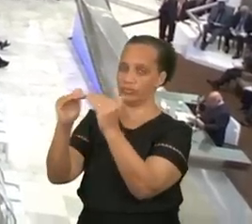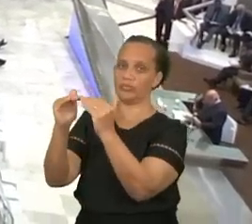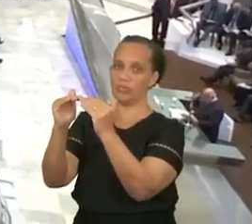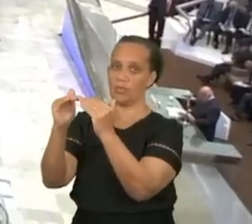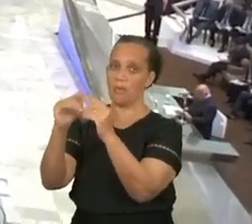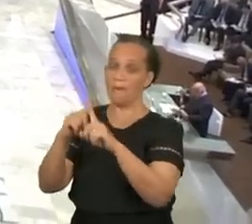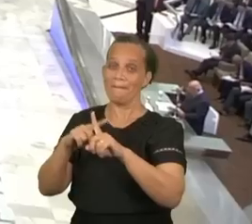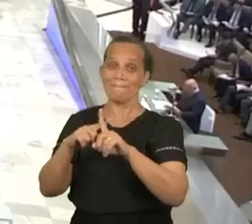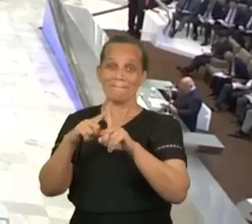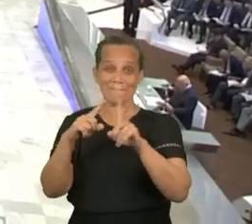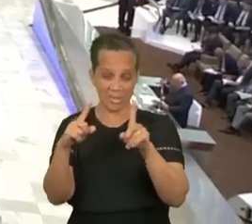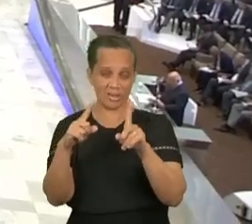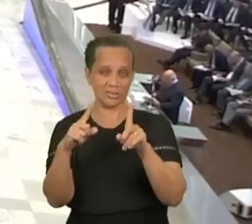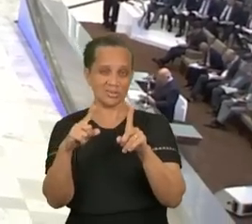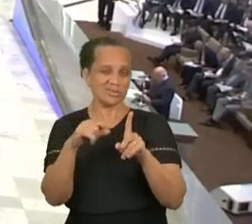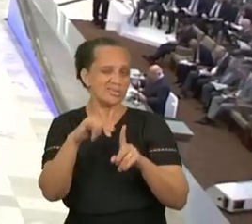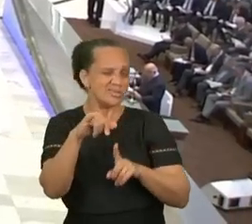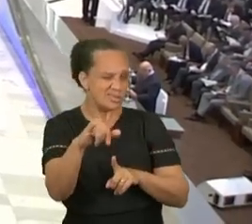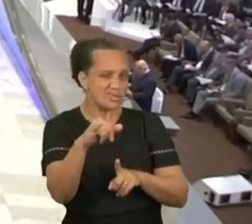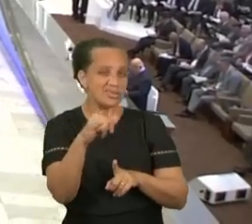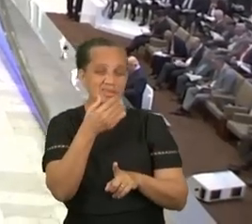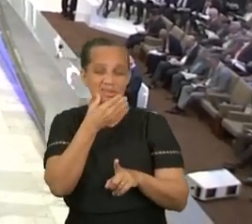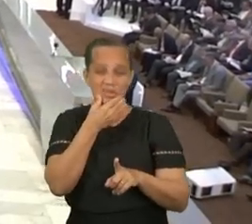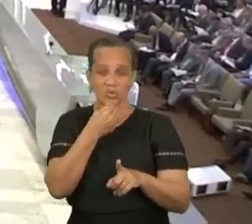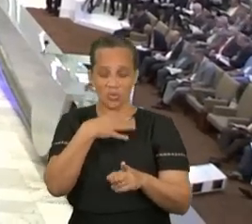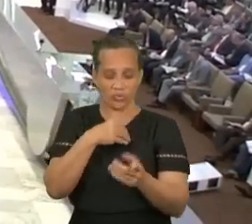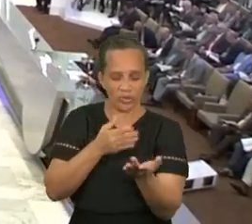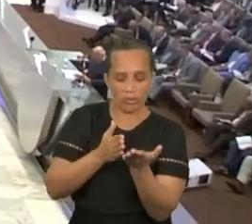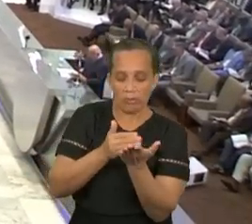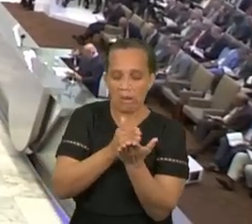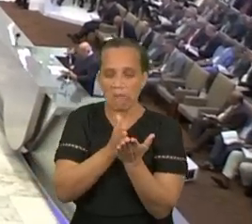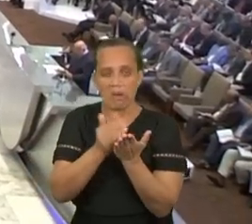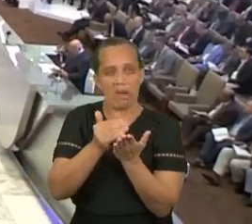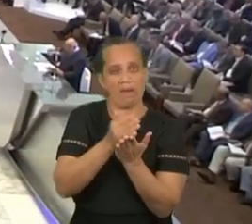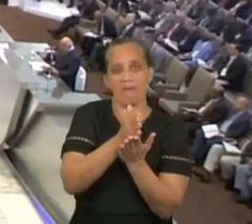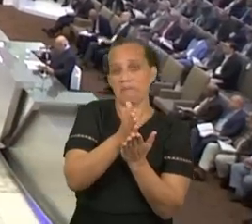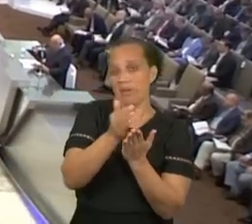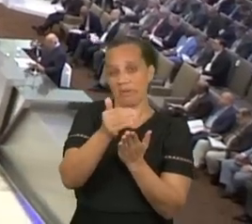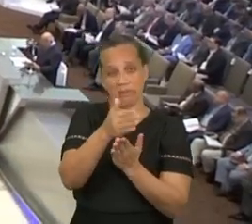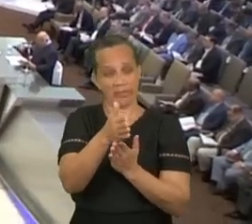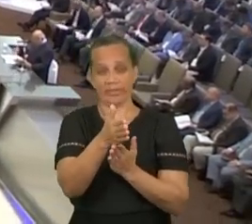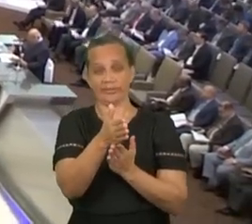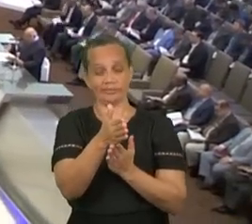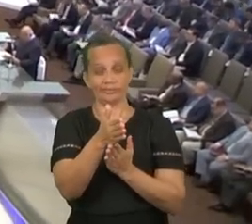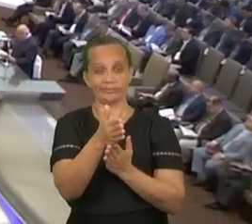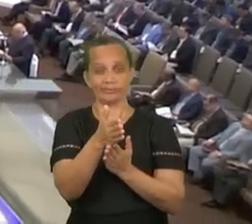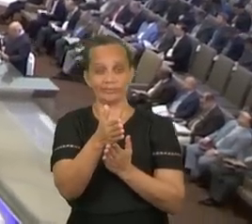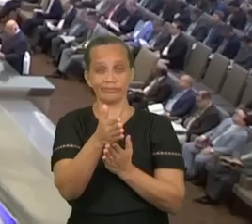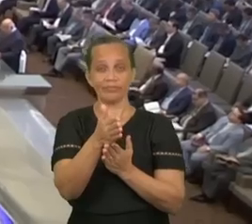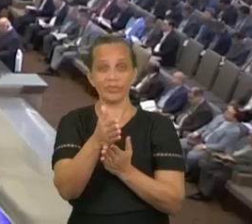da qual todos são feitos participantes sois Então o que Bastardos e não filhos